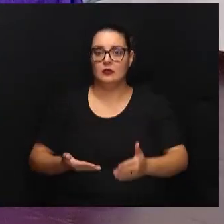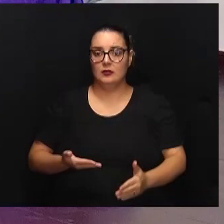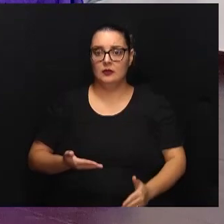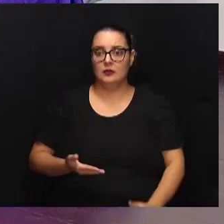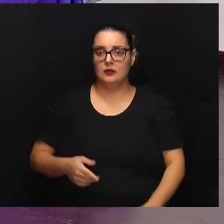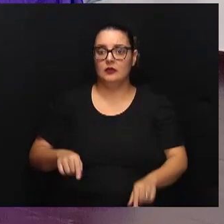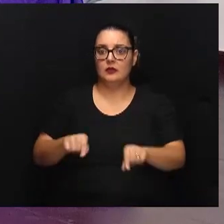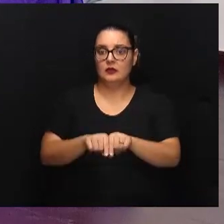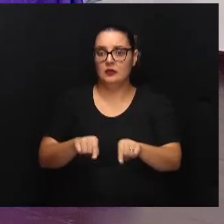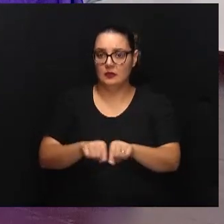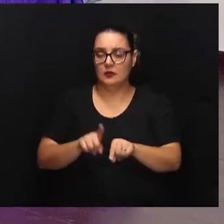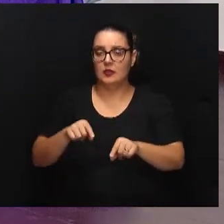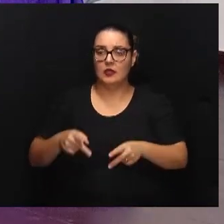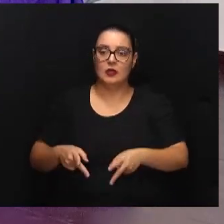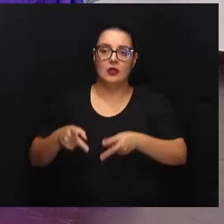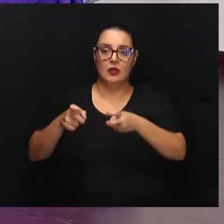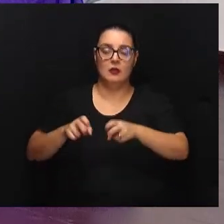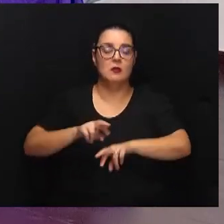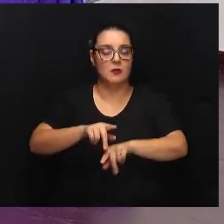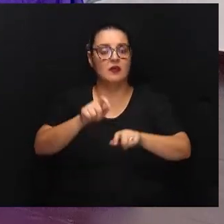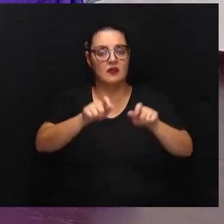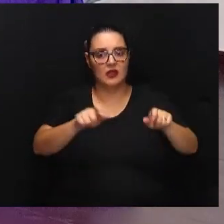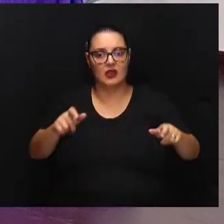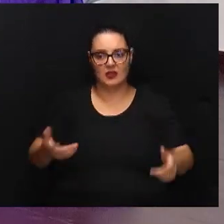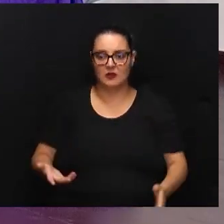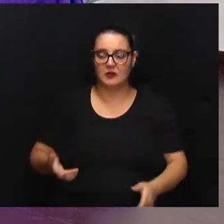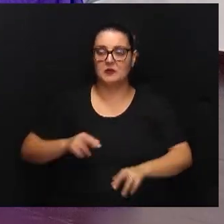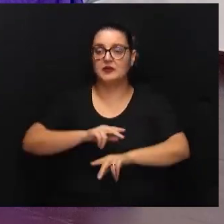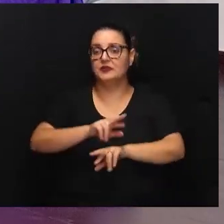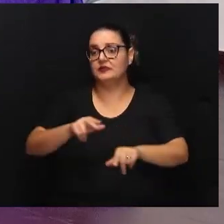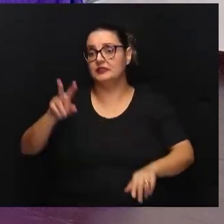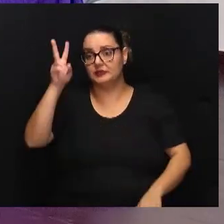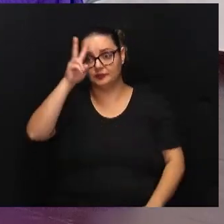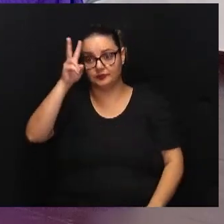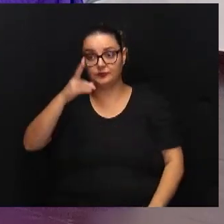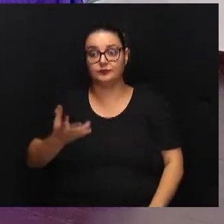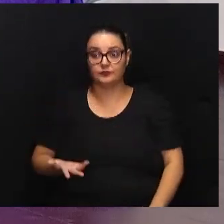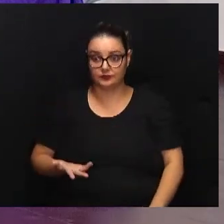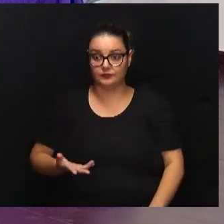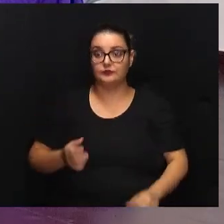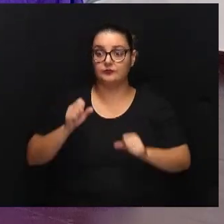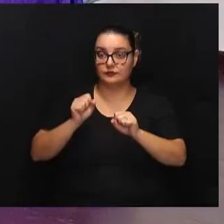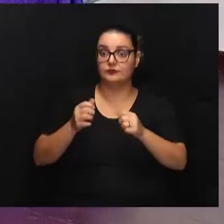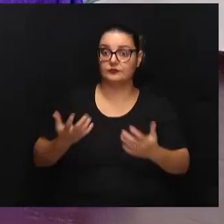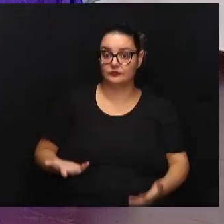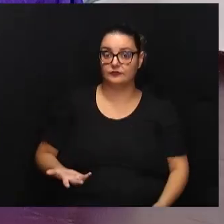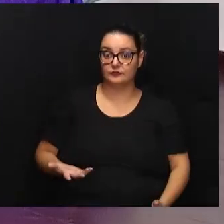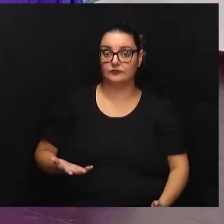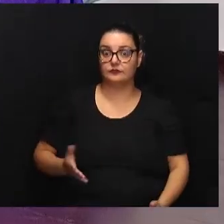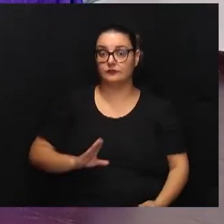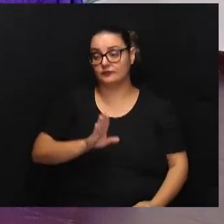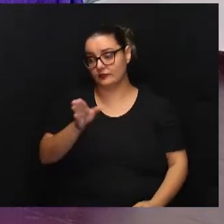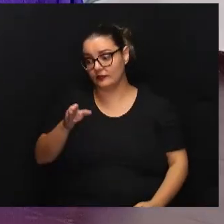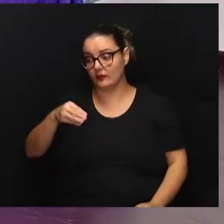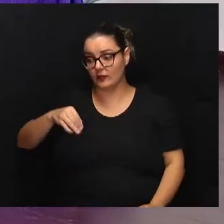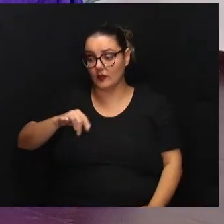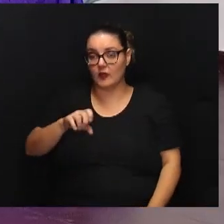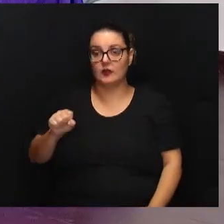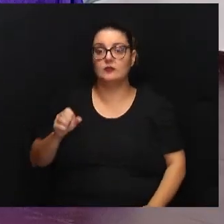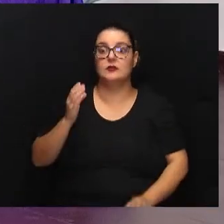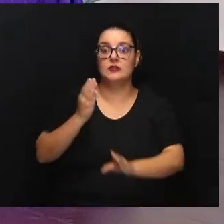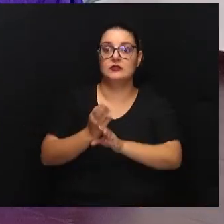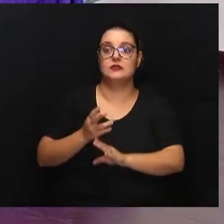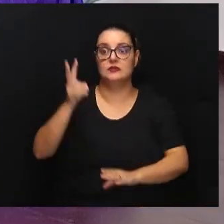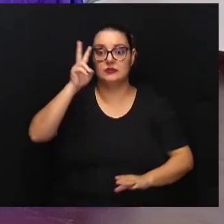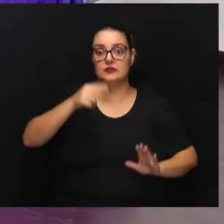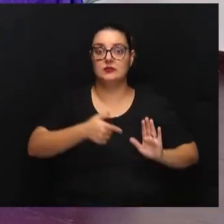pessoas, por tantas histórias, né? Poder ir até o MIS e encontrar a nossa história exposta de maneira